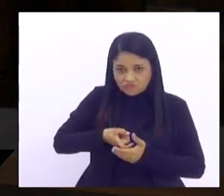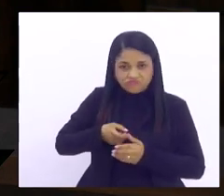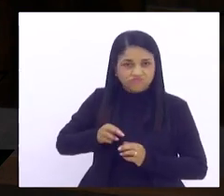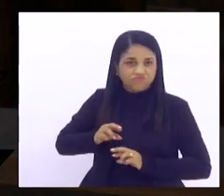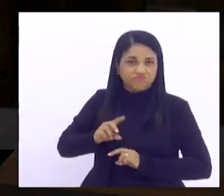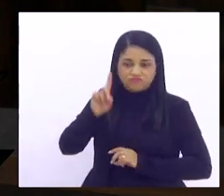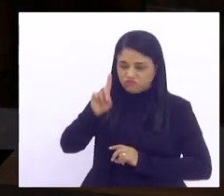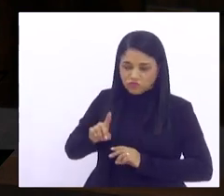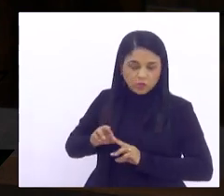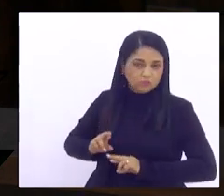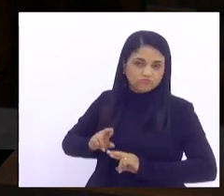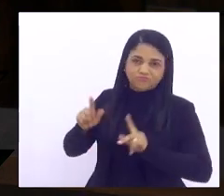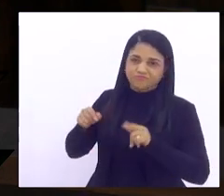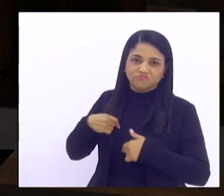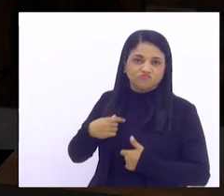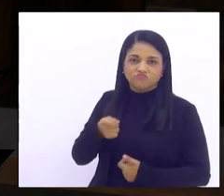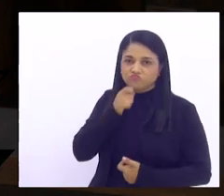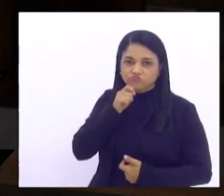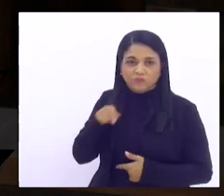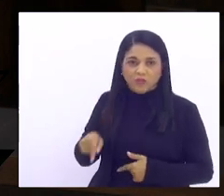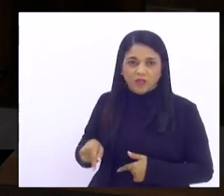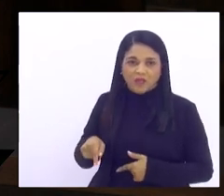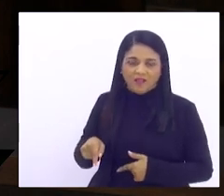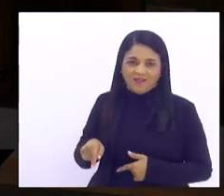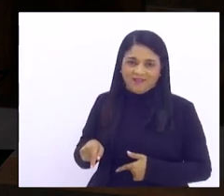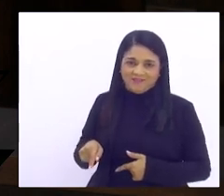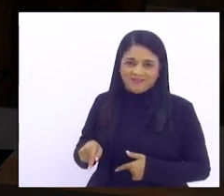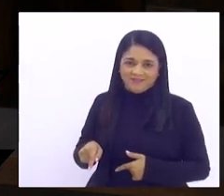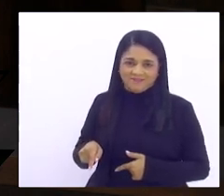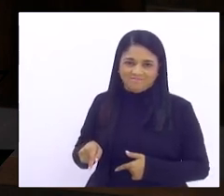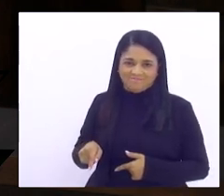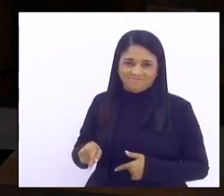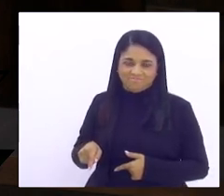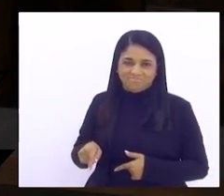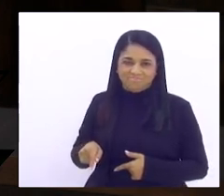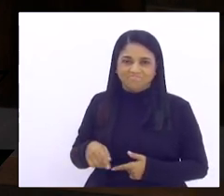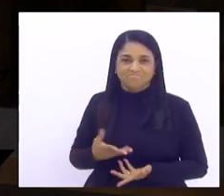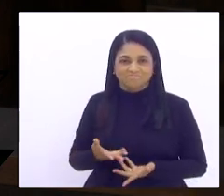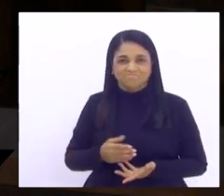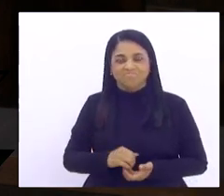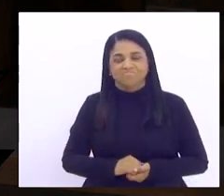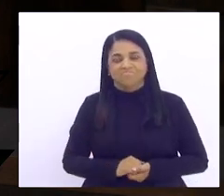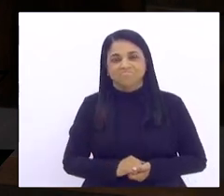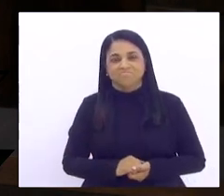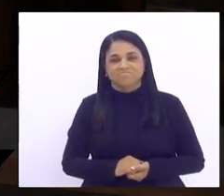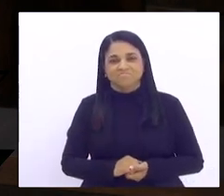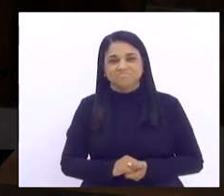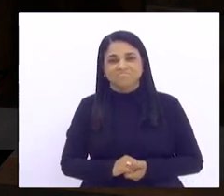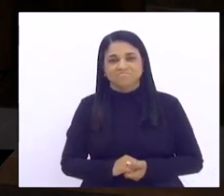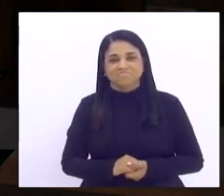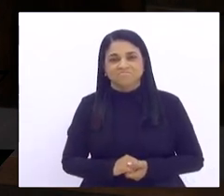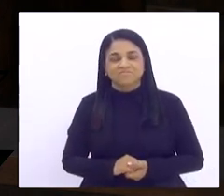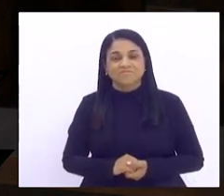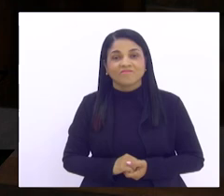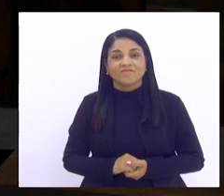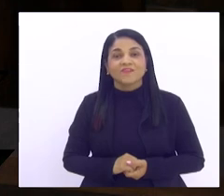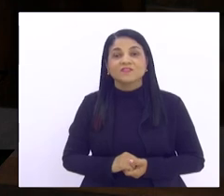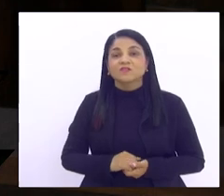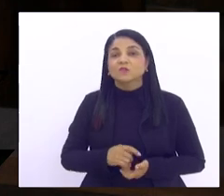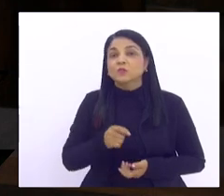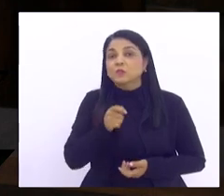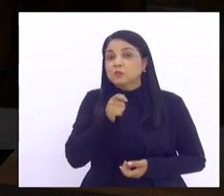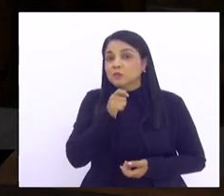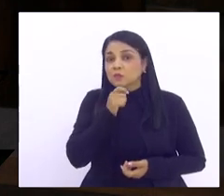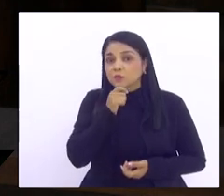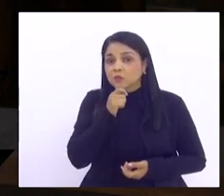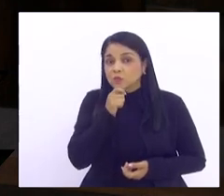constitucional sujeito titular de direitos fundamentais. E mais, não há